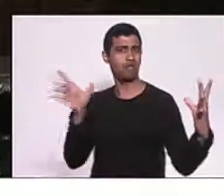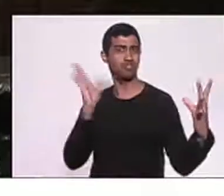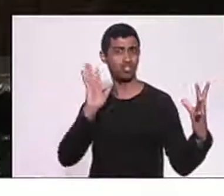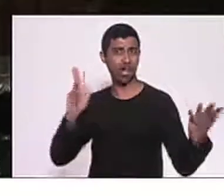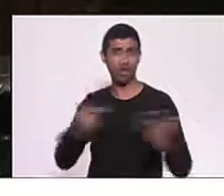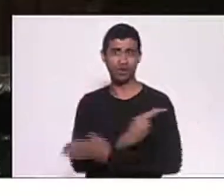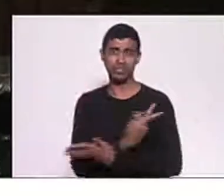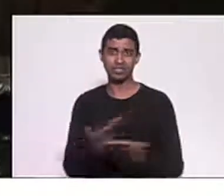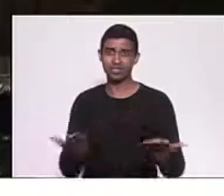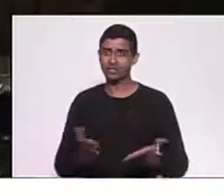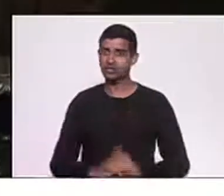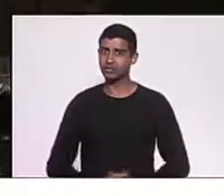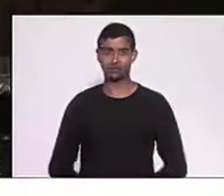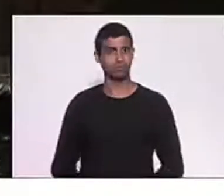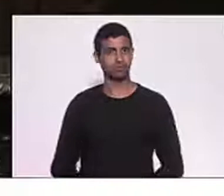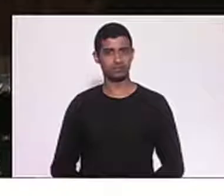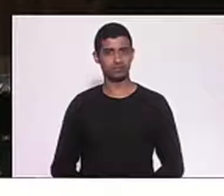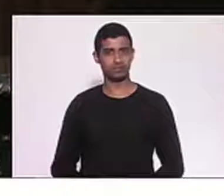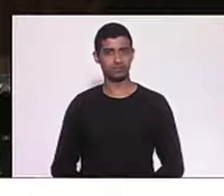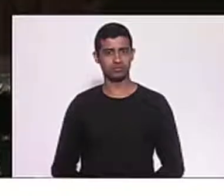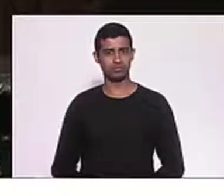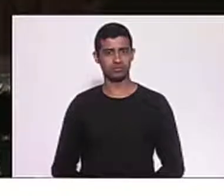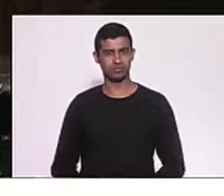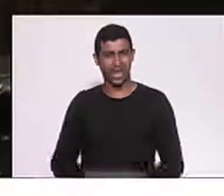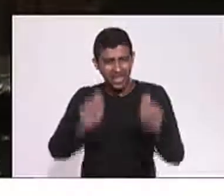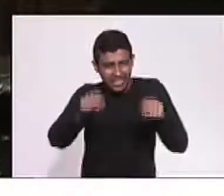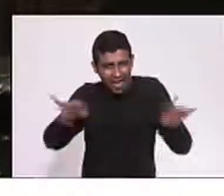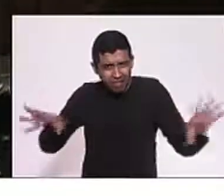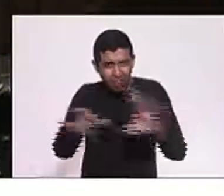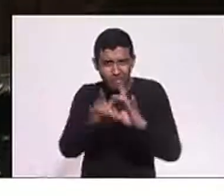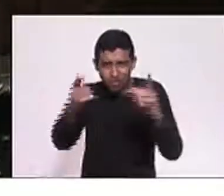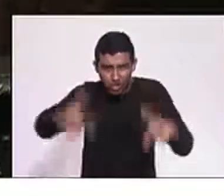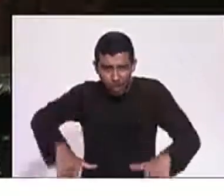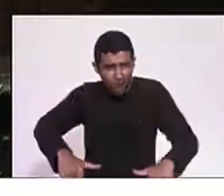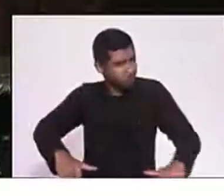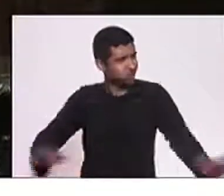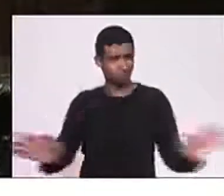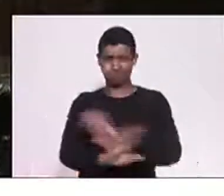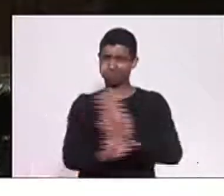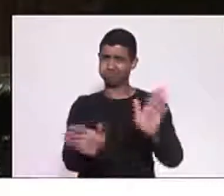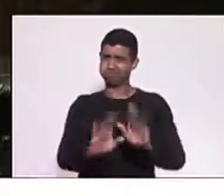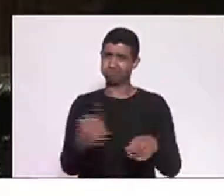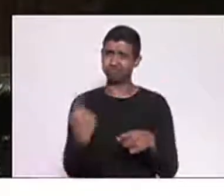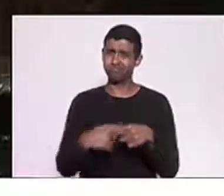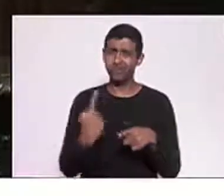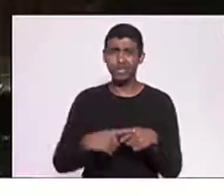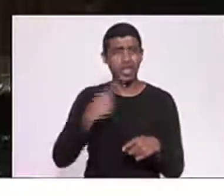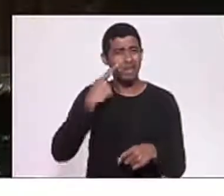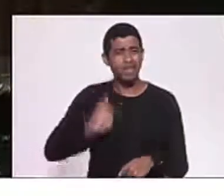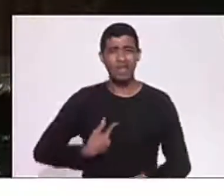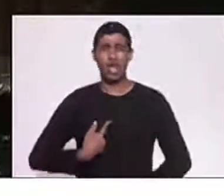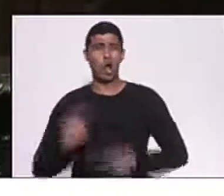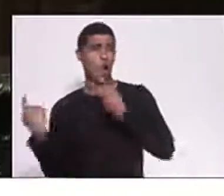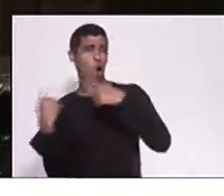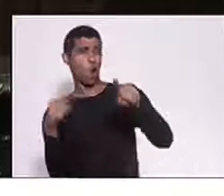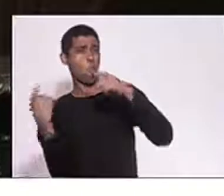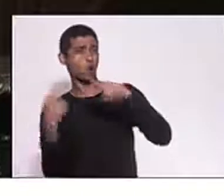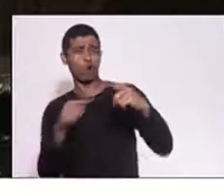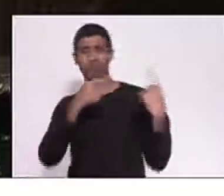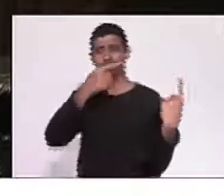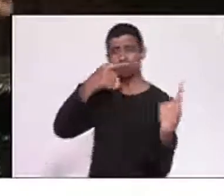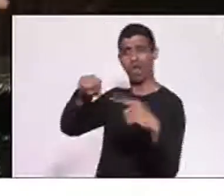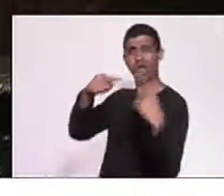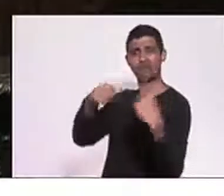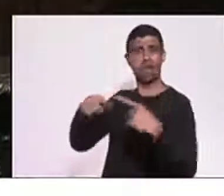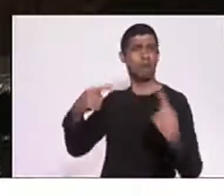deu. Não é mais uma possibilidade, visto o grau de acusações que hoje